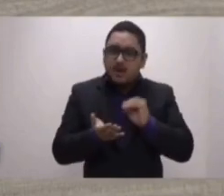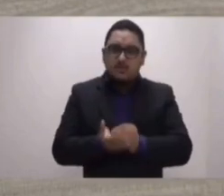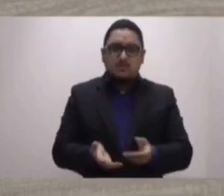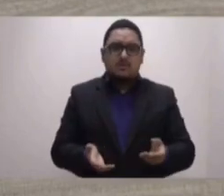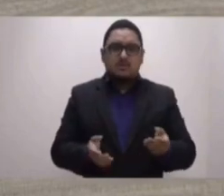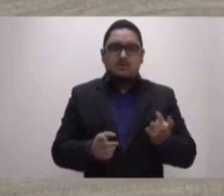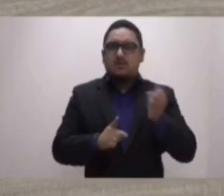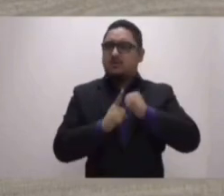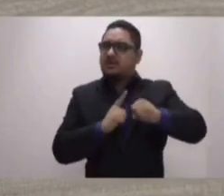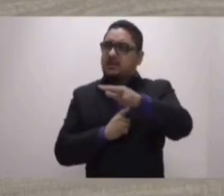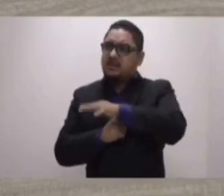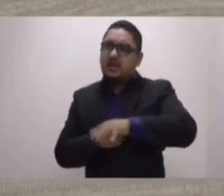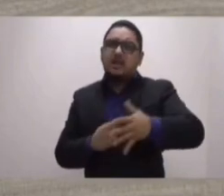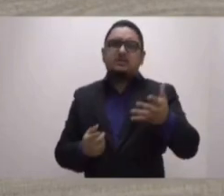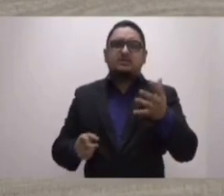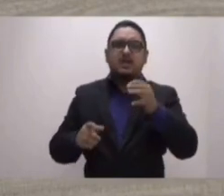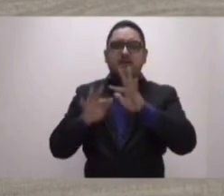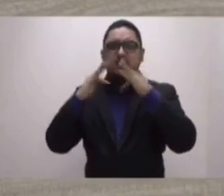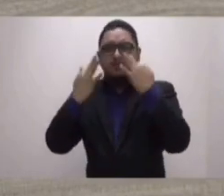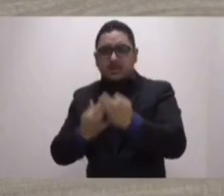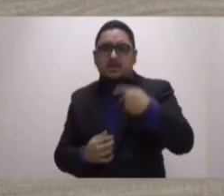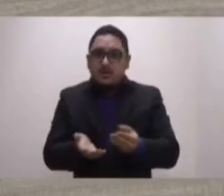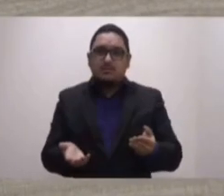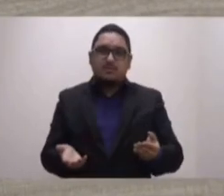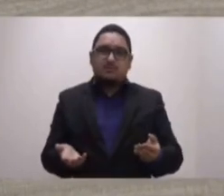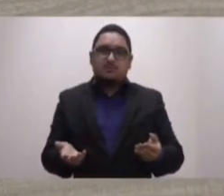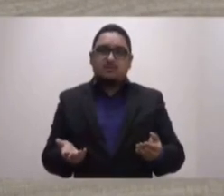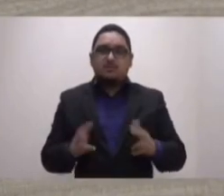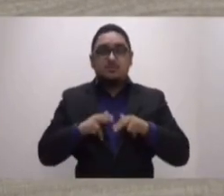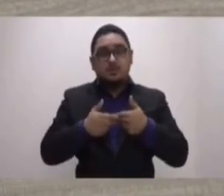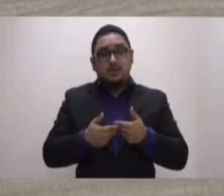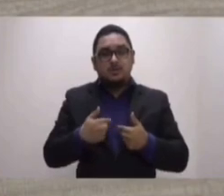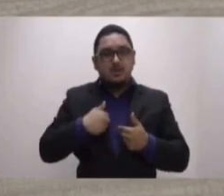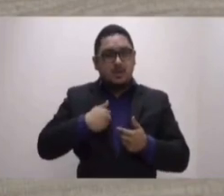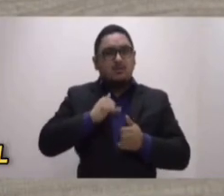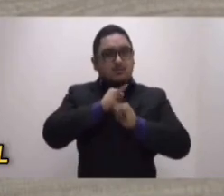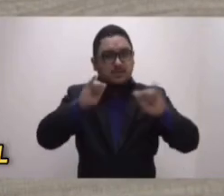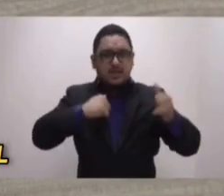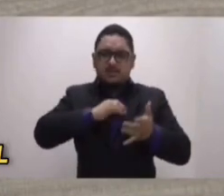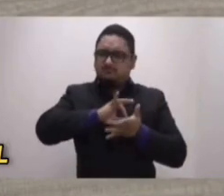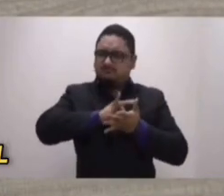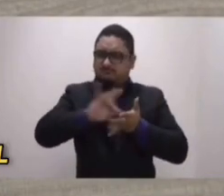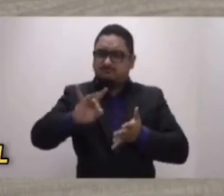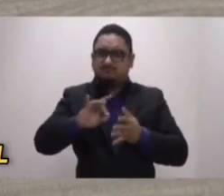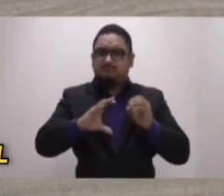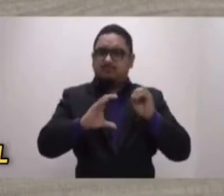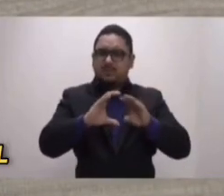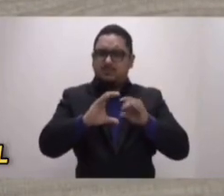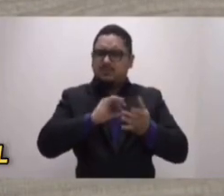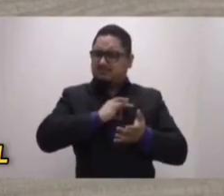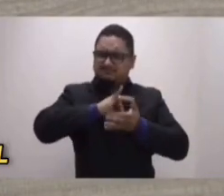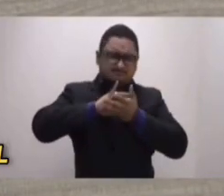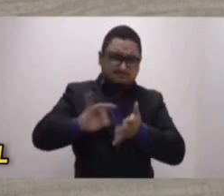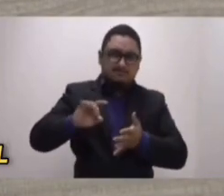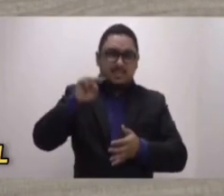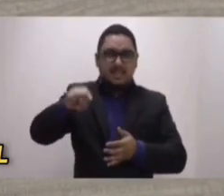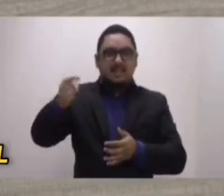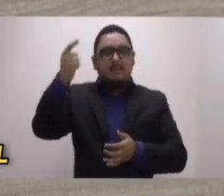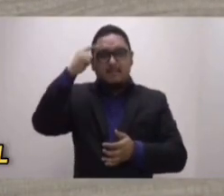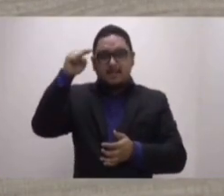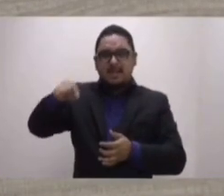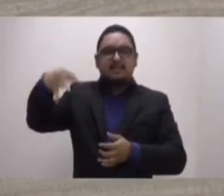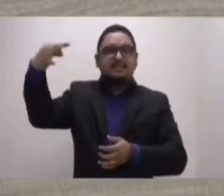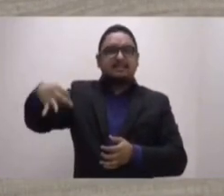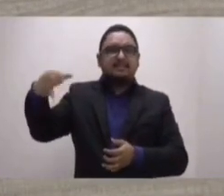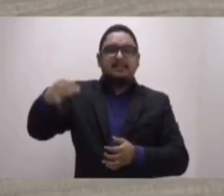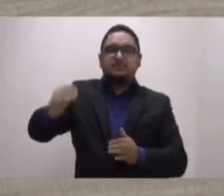sociedade quais família do nosso Brasil eu gostaria de deixar o meu repúdio aqui a rede Globo que se acha a dona